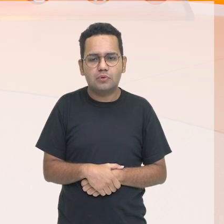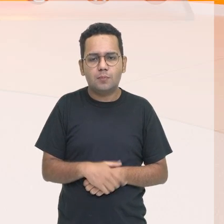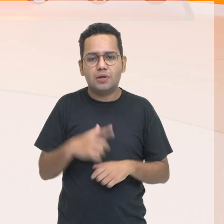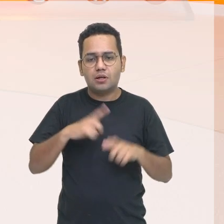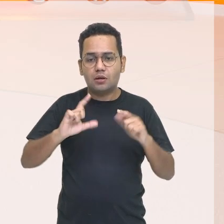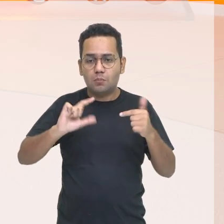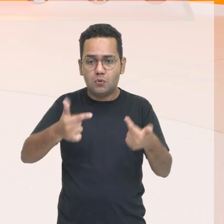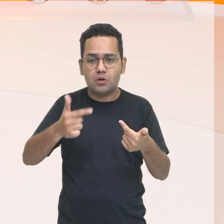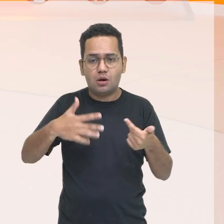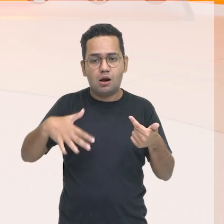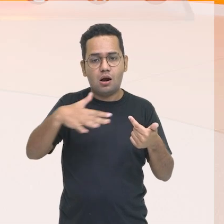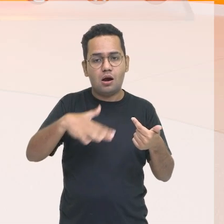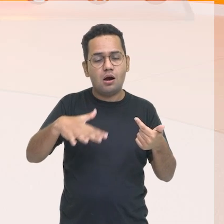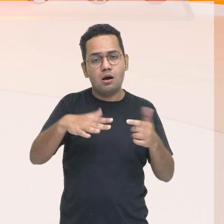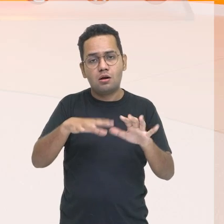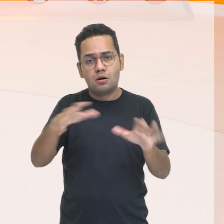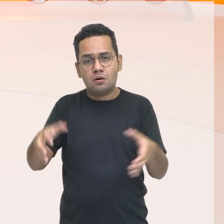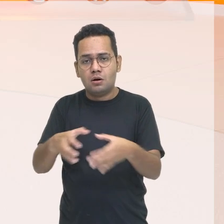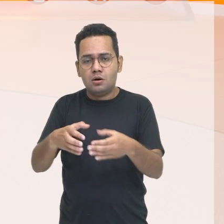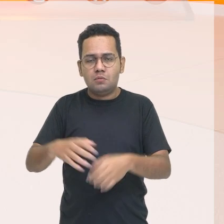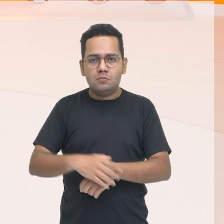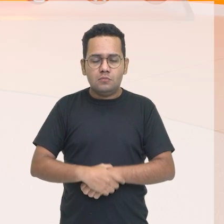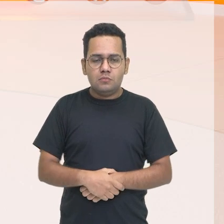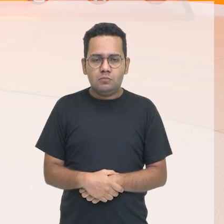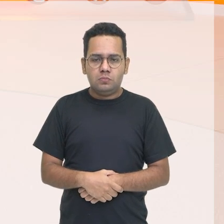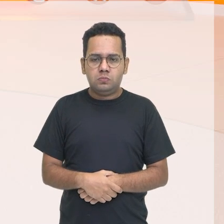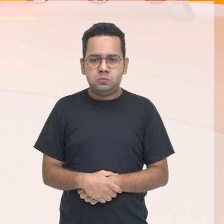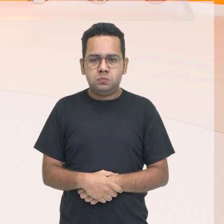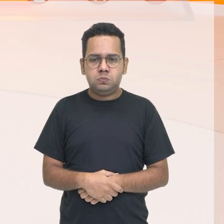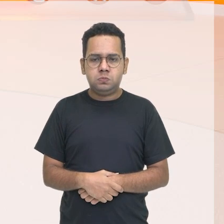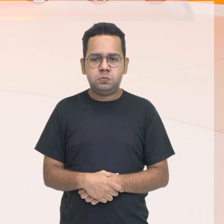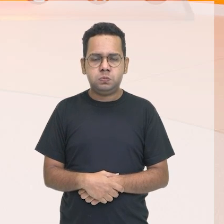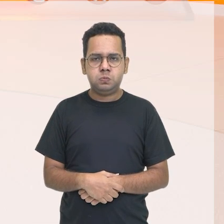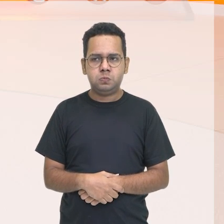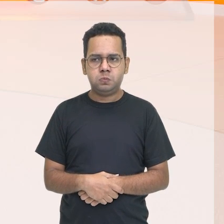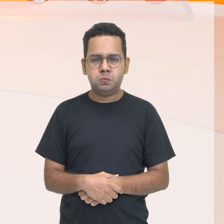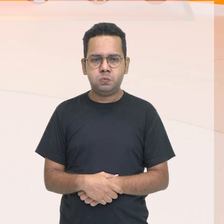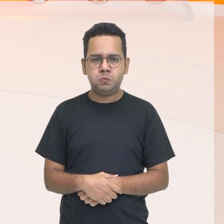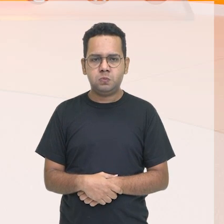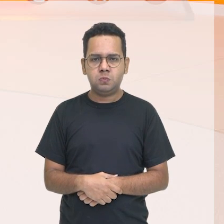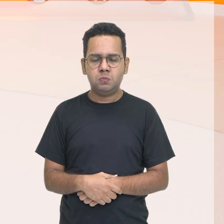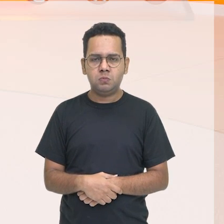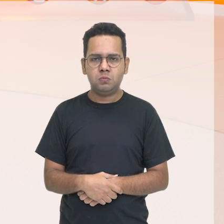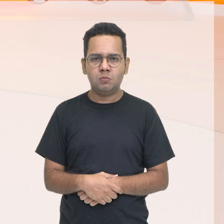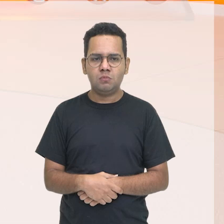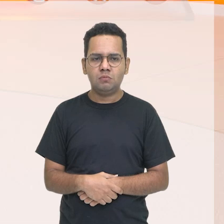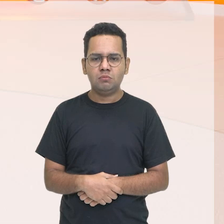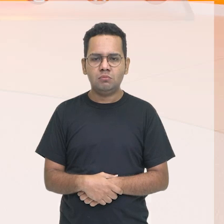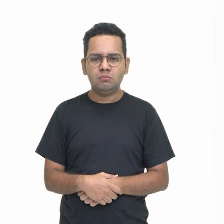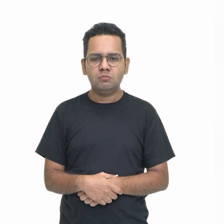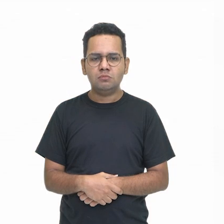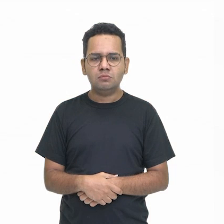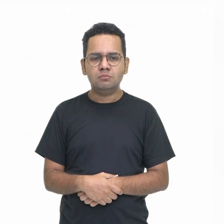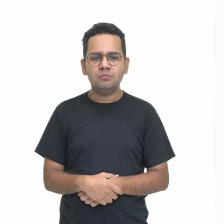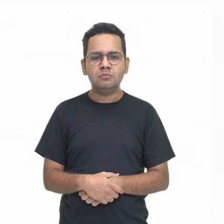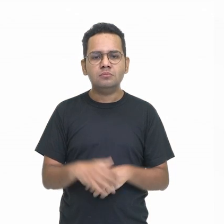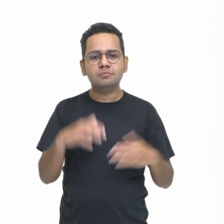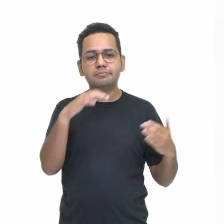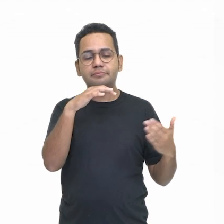exercido o poder diante da coletividade. Muito bem. E aí nós vamos falar agora do